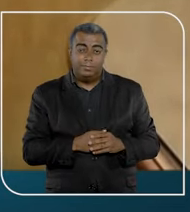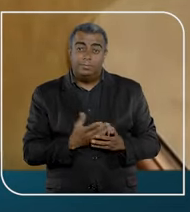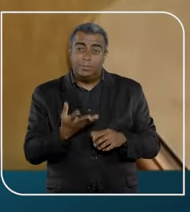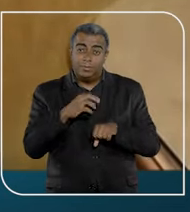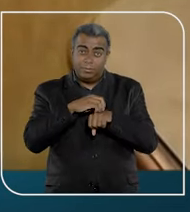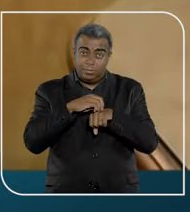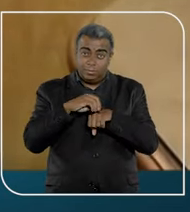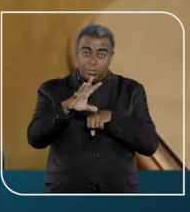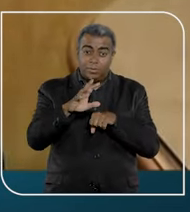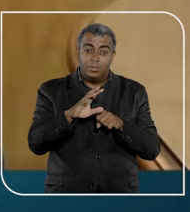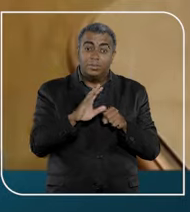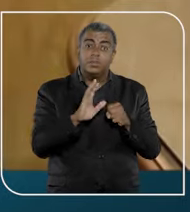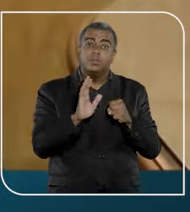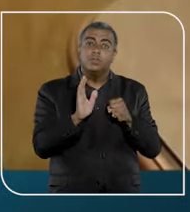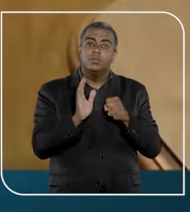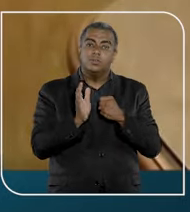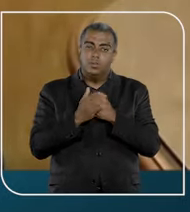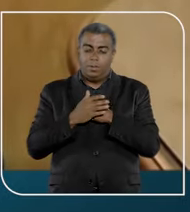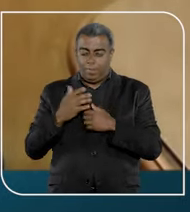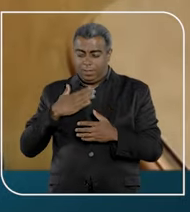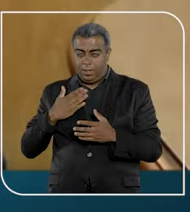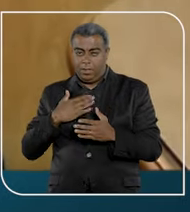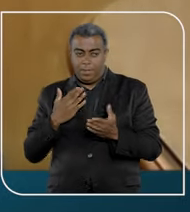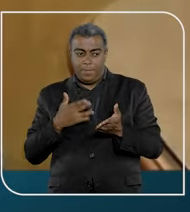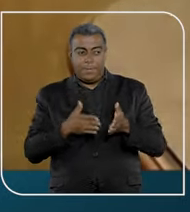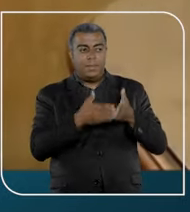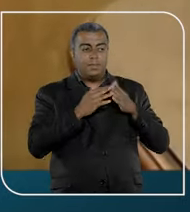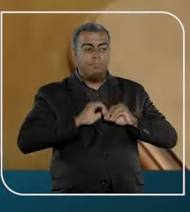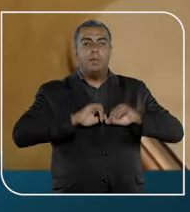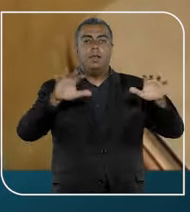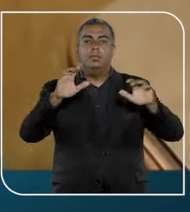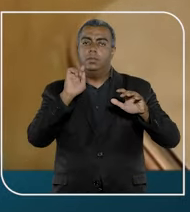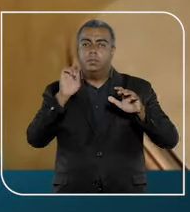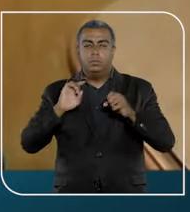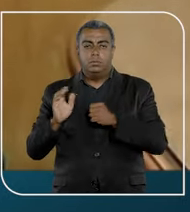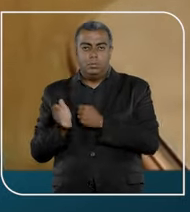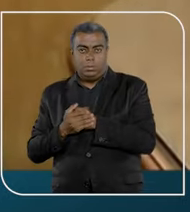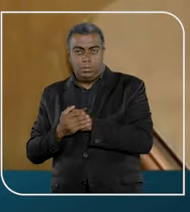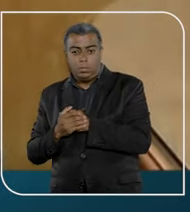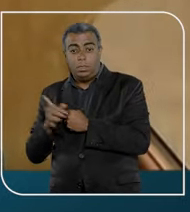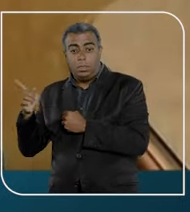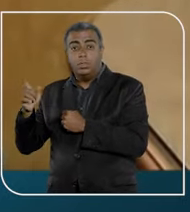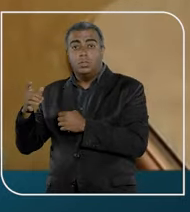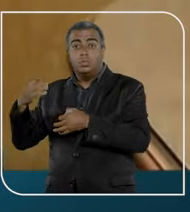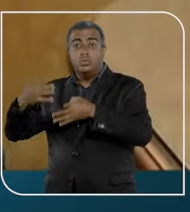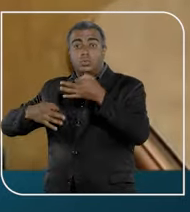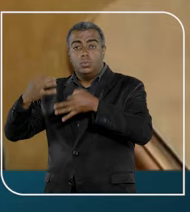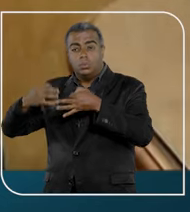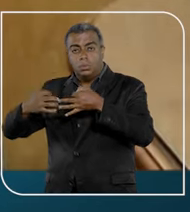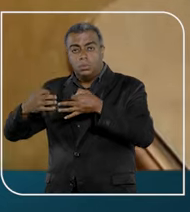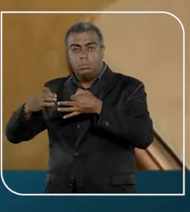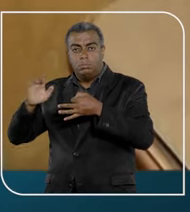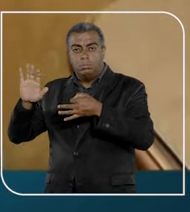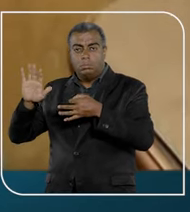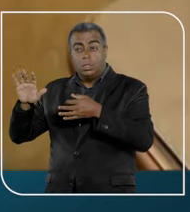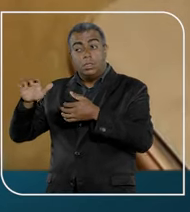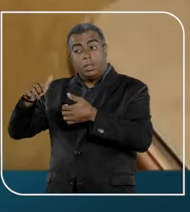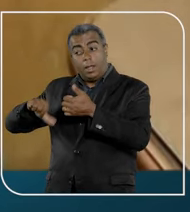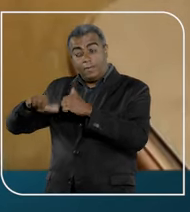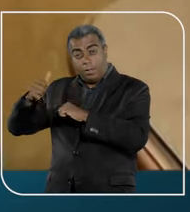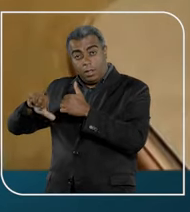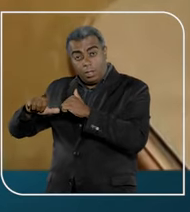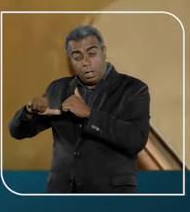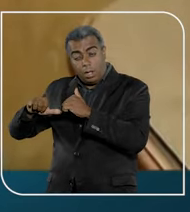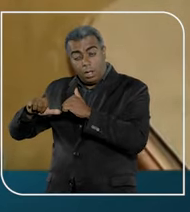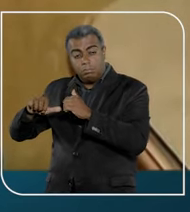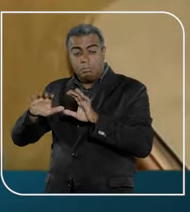tem dinheiro na conta. Então, sugestão: esconde a petição, porque enquanto o juiz não